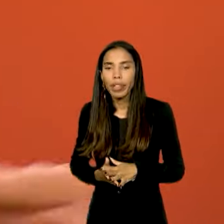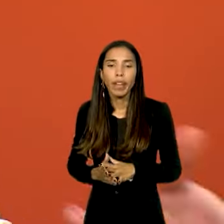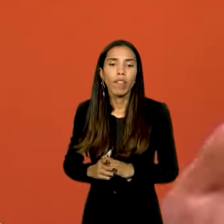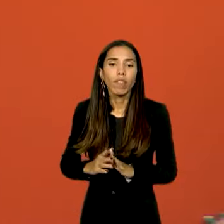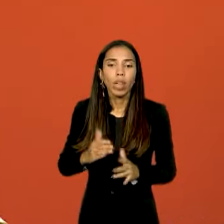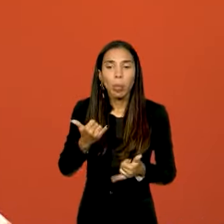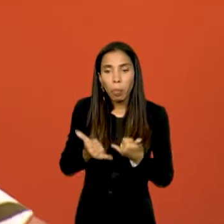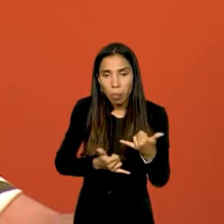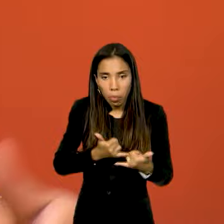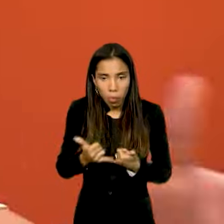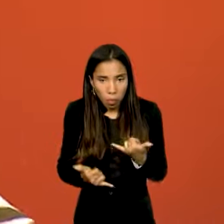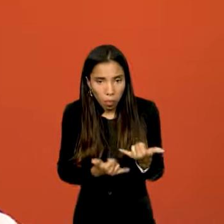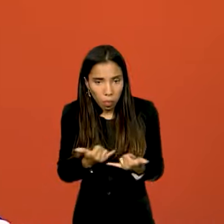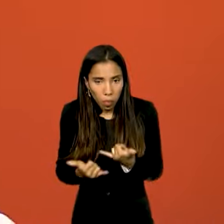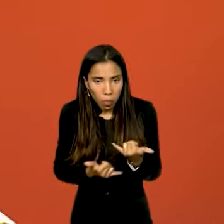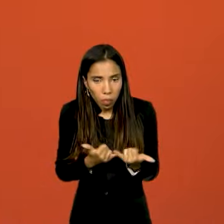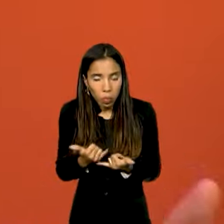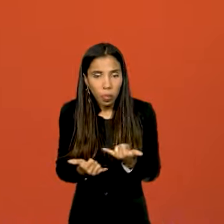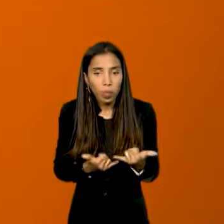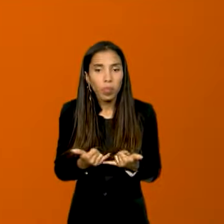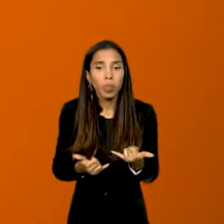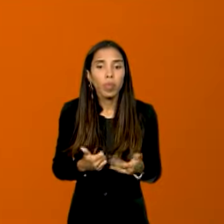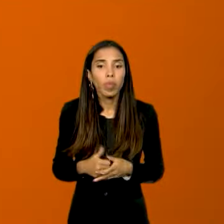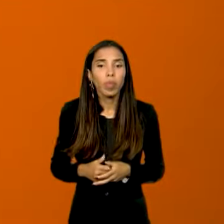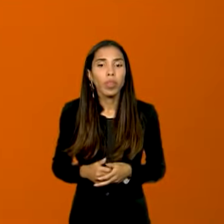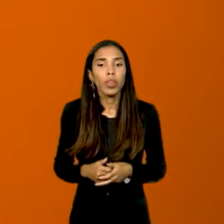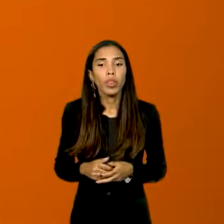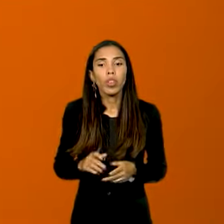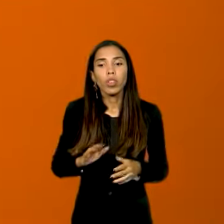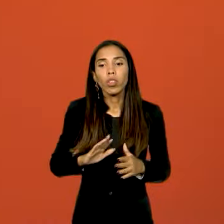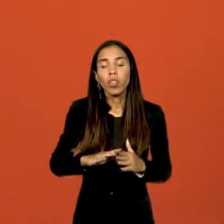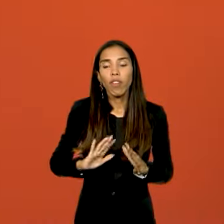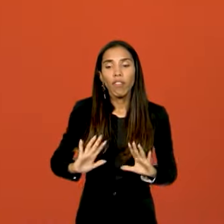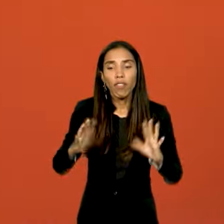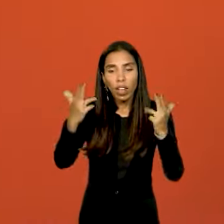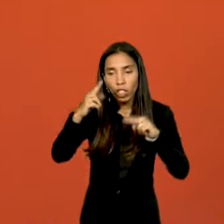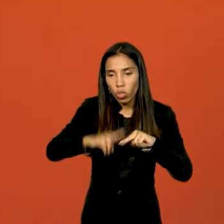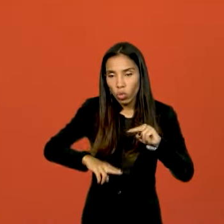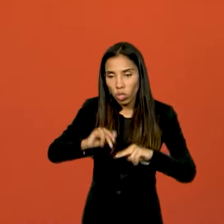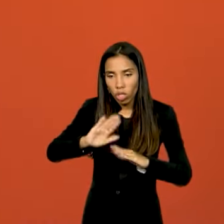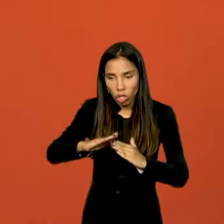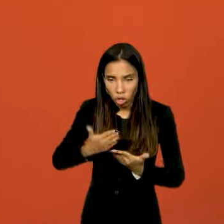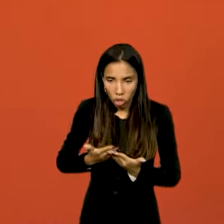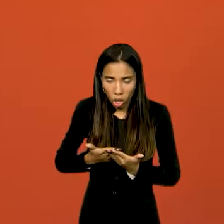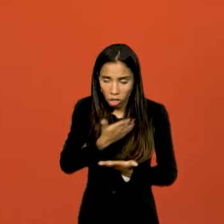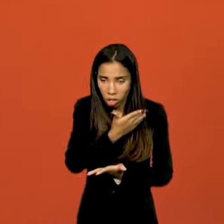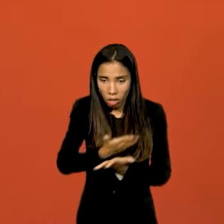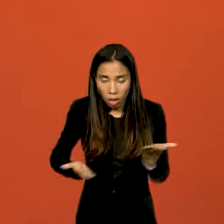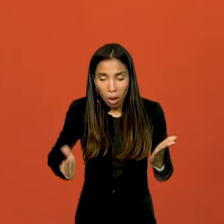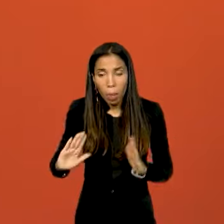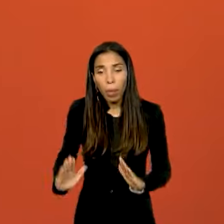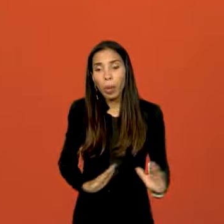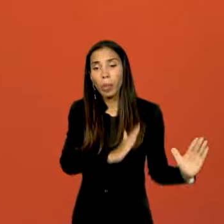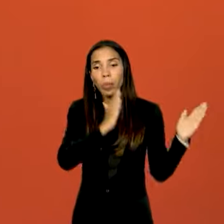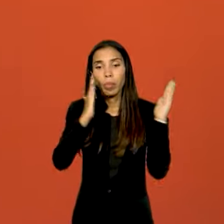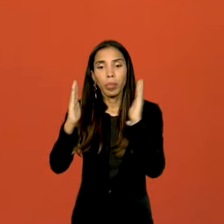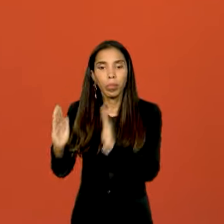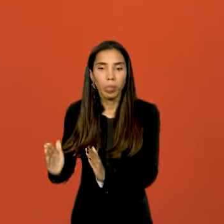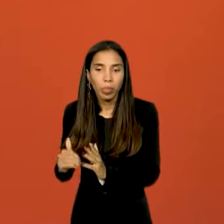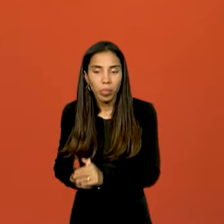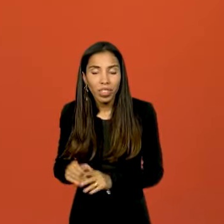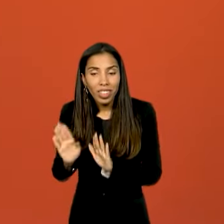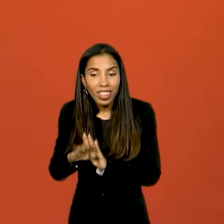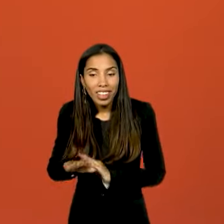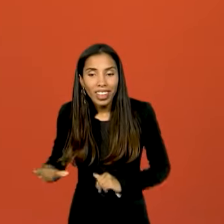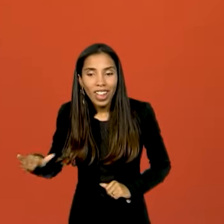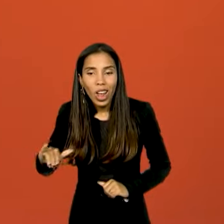momento de brincadeira. Claro. De tarde no condomínio, no prédio, festa junina do colégio. Mas assim, por outro lado. Que criança que